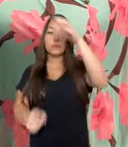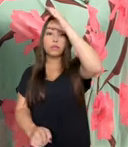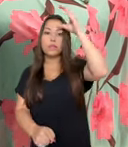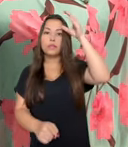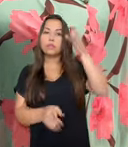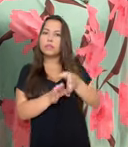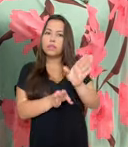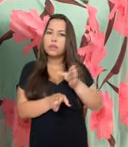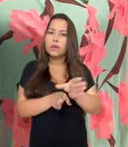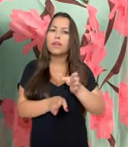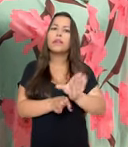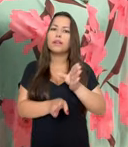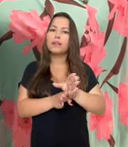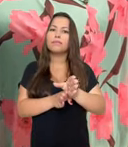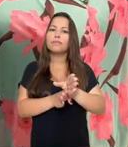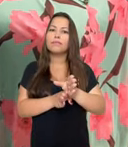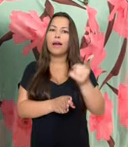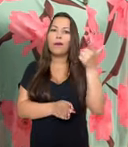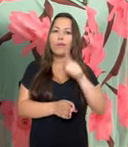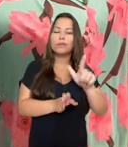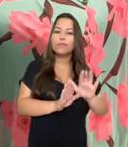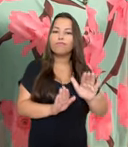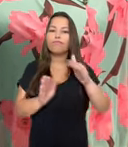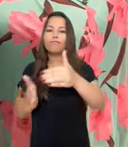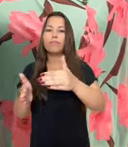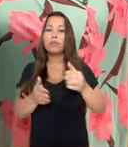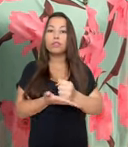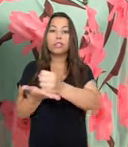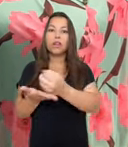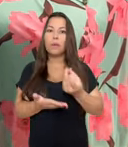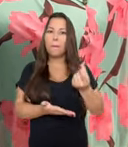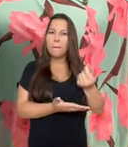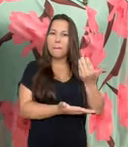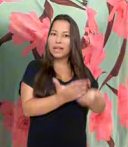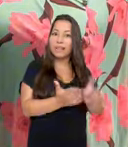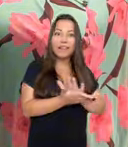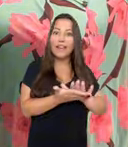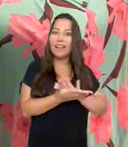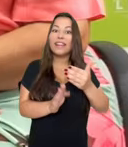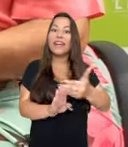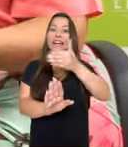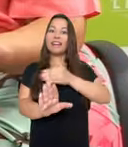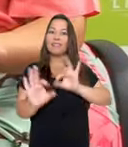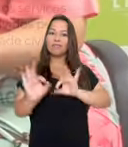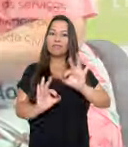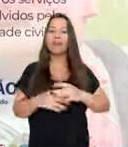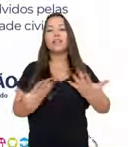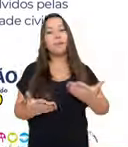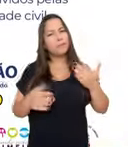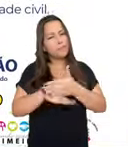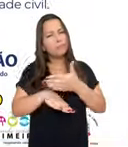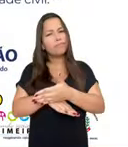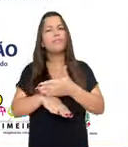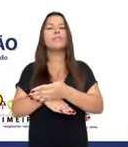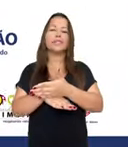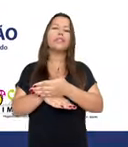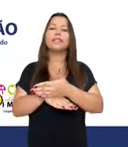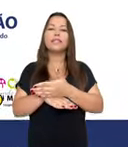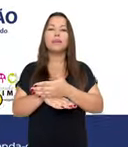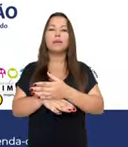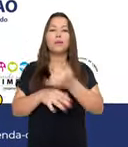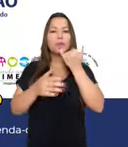os seus clientes e orientá-los a fazer essa destinação. Ele não vai tirar nada do bolso, ele vai antecipar. Se planeje, participe